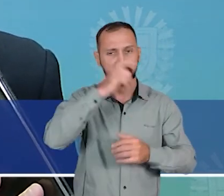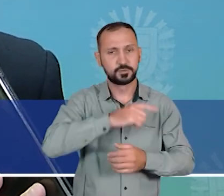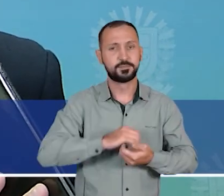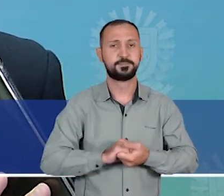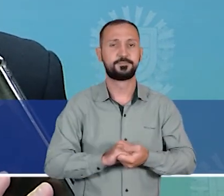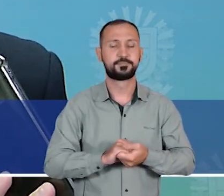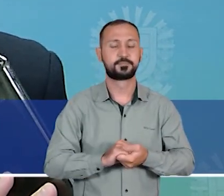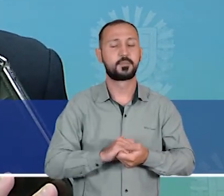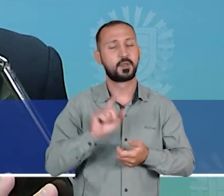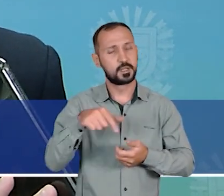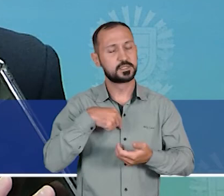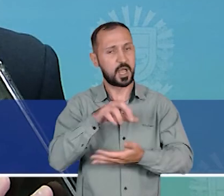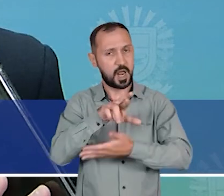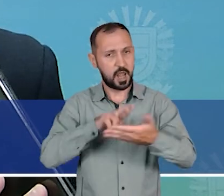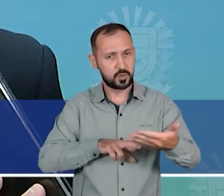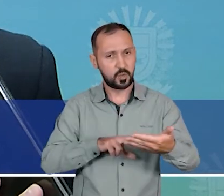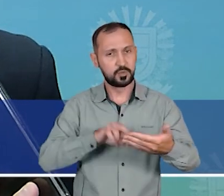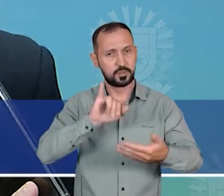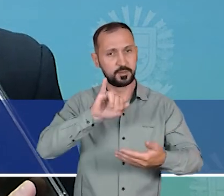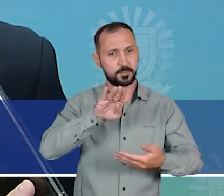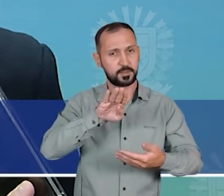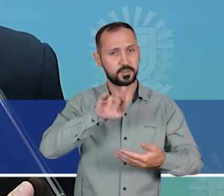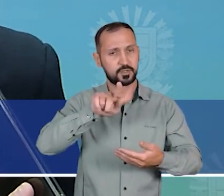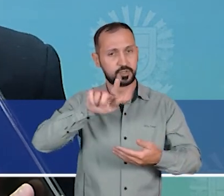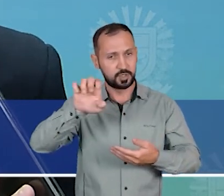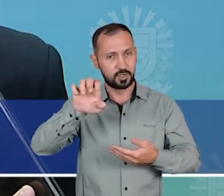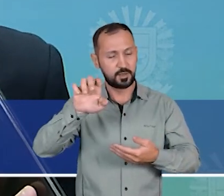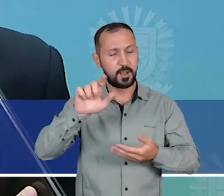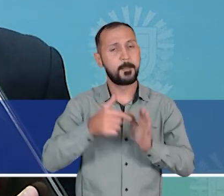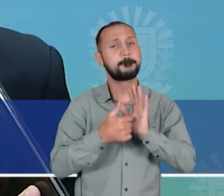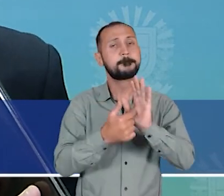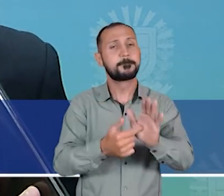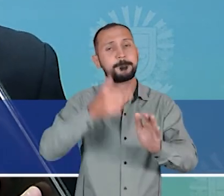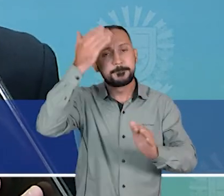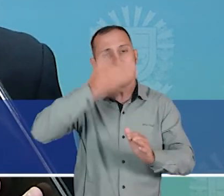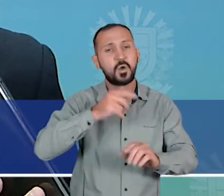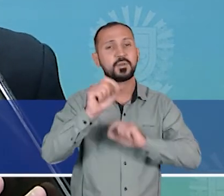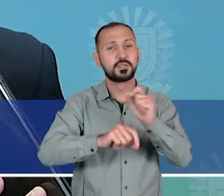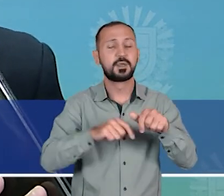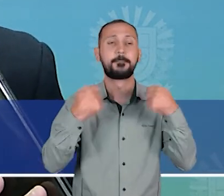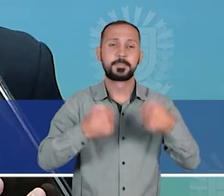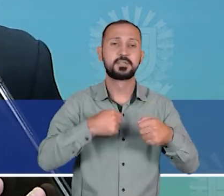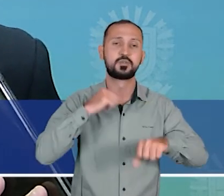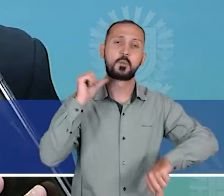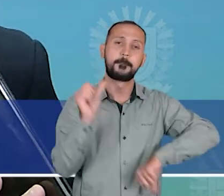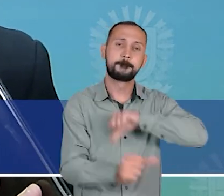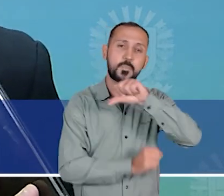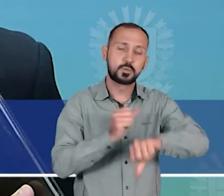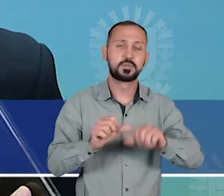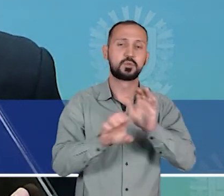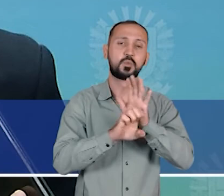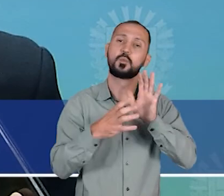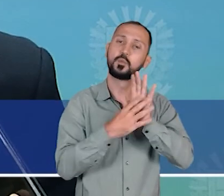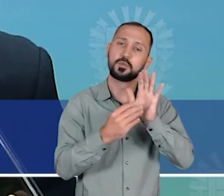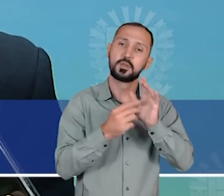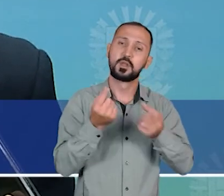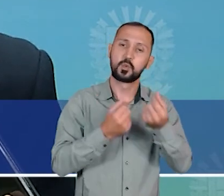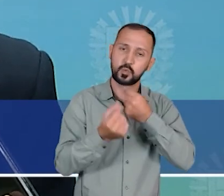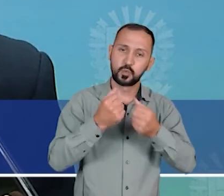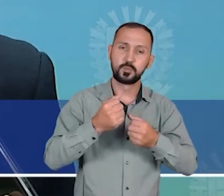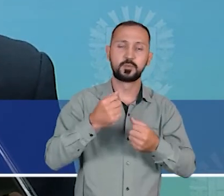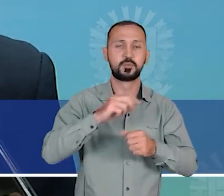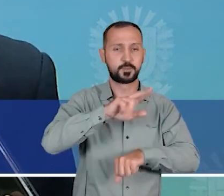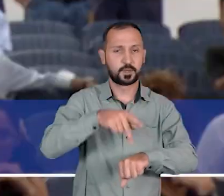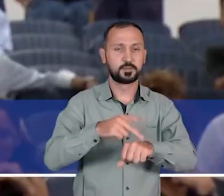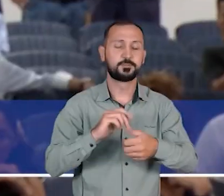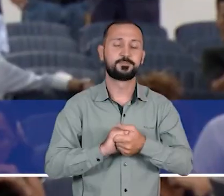com muitas dificuldades. Este relatório do IBGE, ele comprova que é preciso uma mudança no modelo econômico